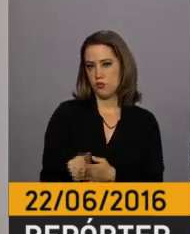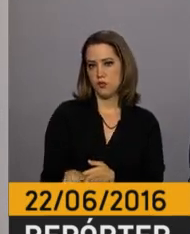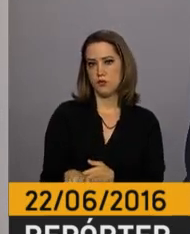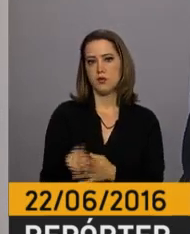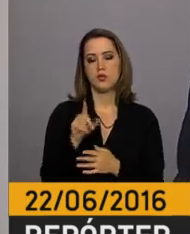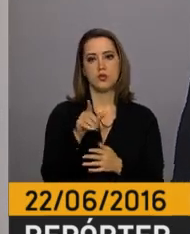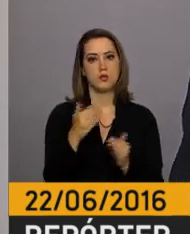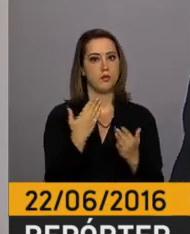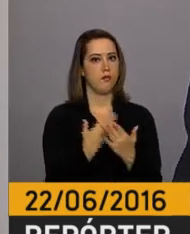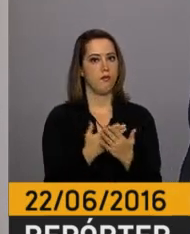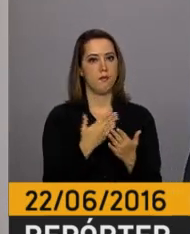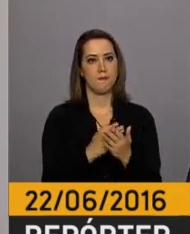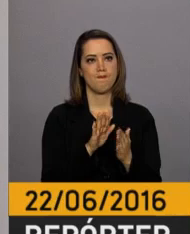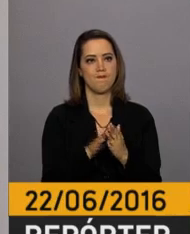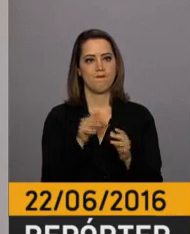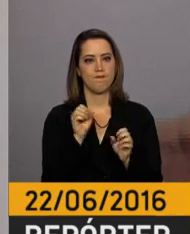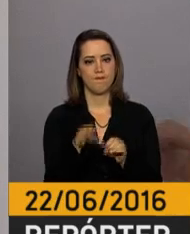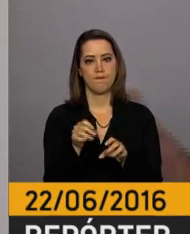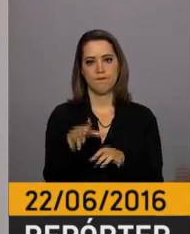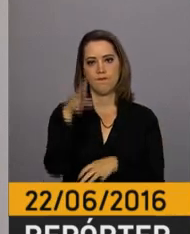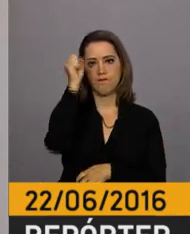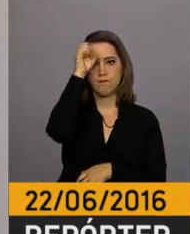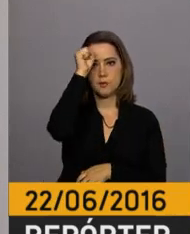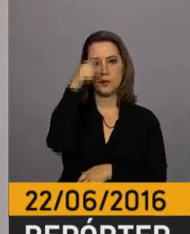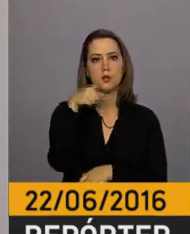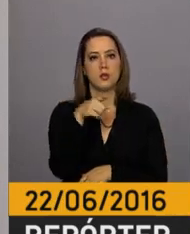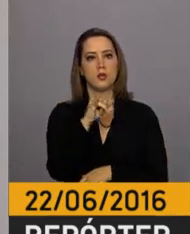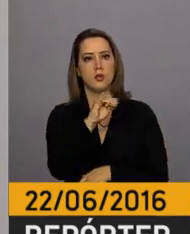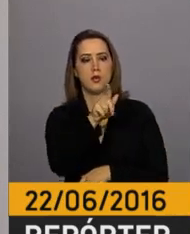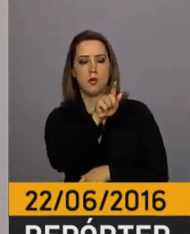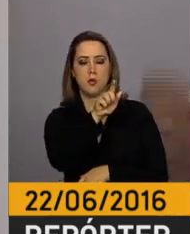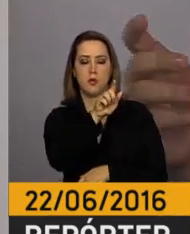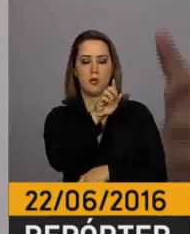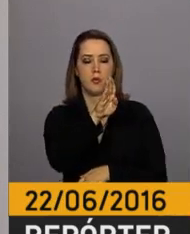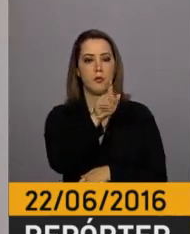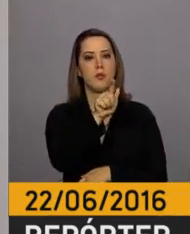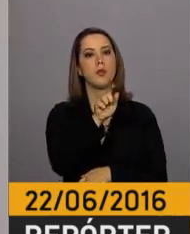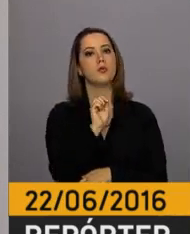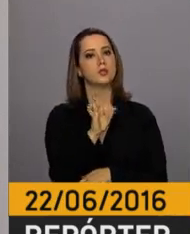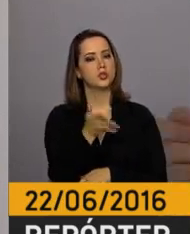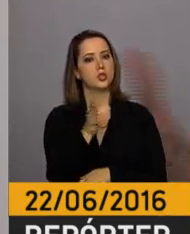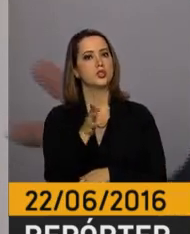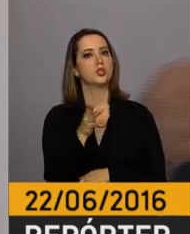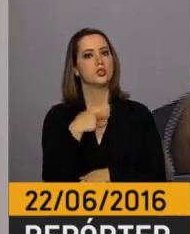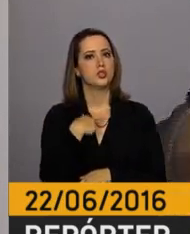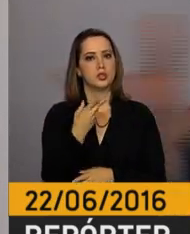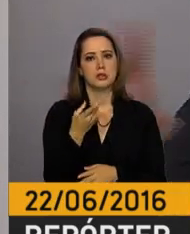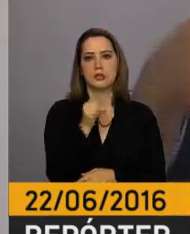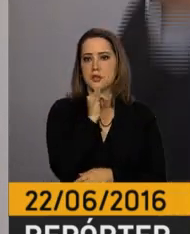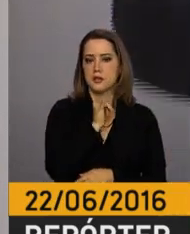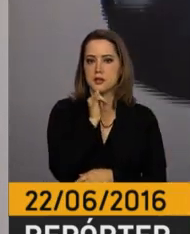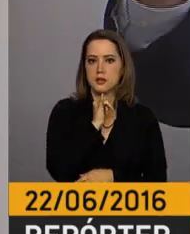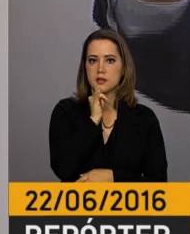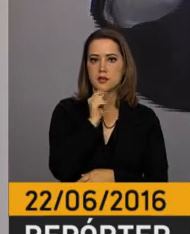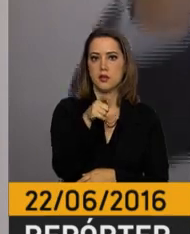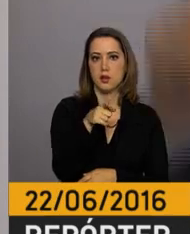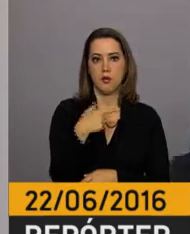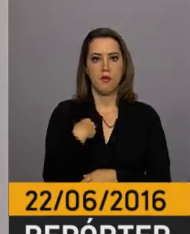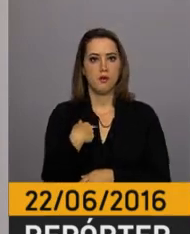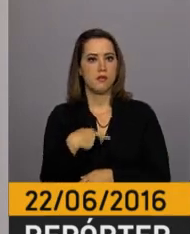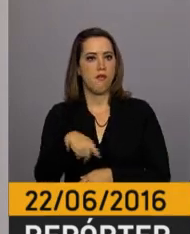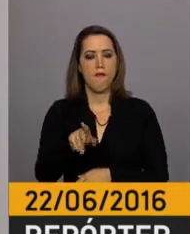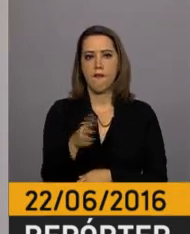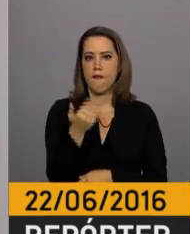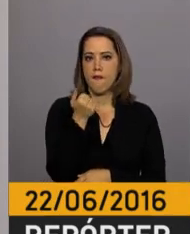assustador é mais ou menos você entra num restaurante e recebe uma oferta de um médico para te atender já